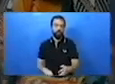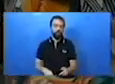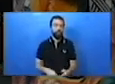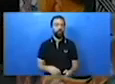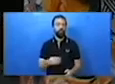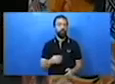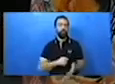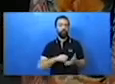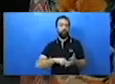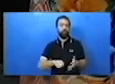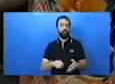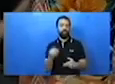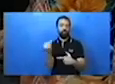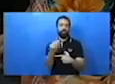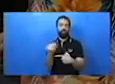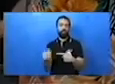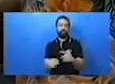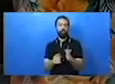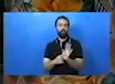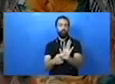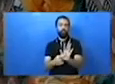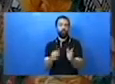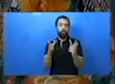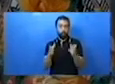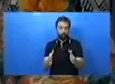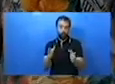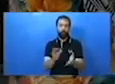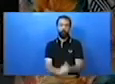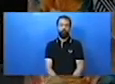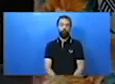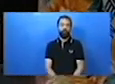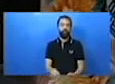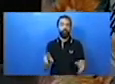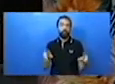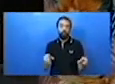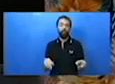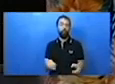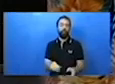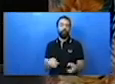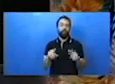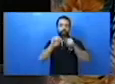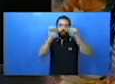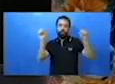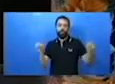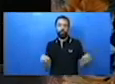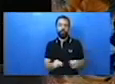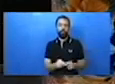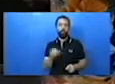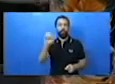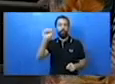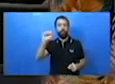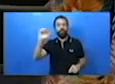escrever a fração que representa cada parte. Mesma coisa com o círculo azul. Vou contar